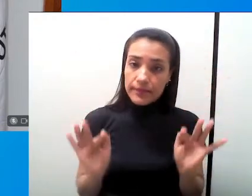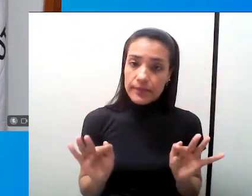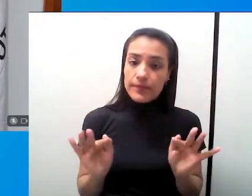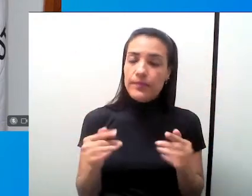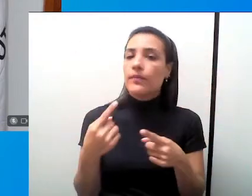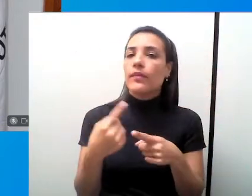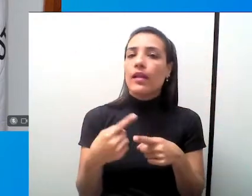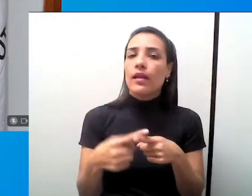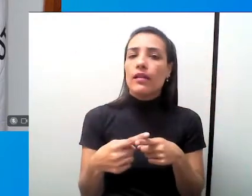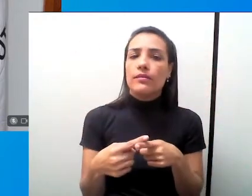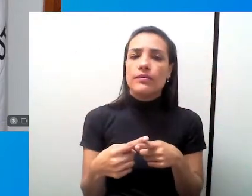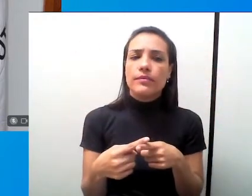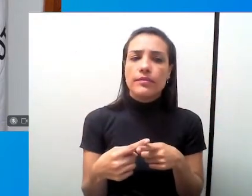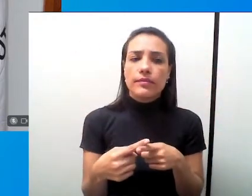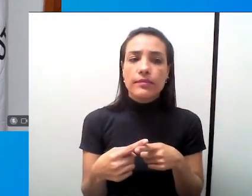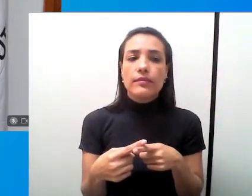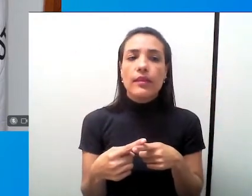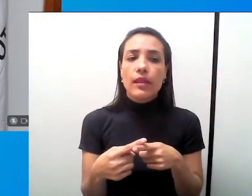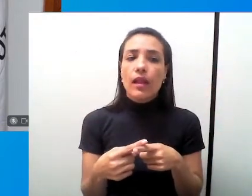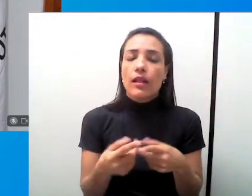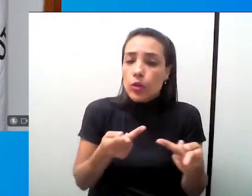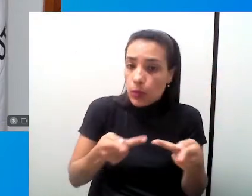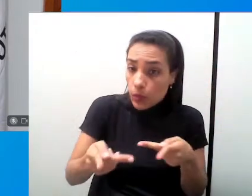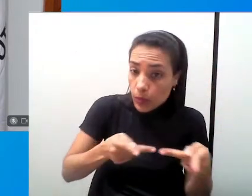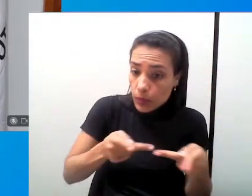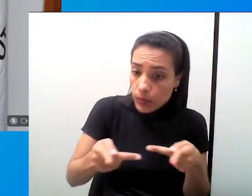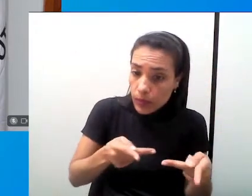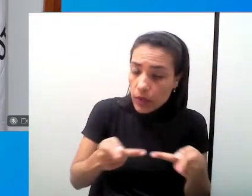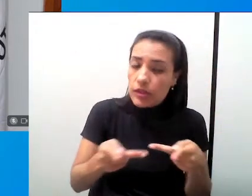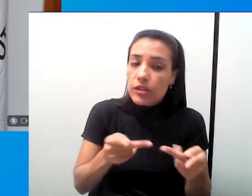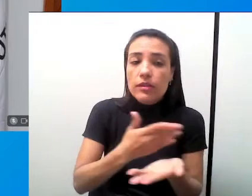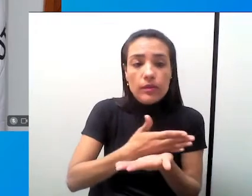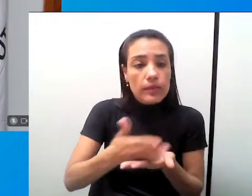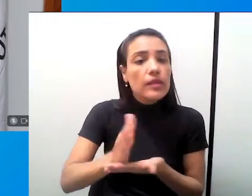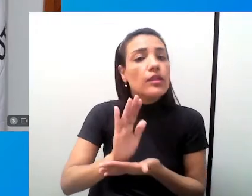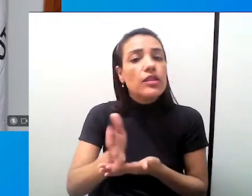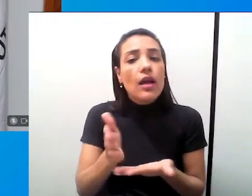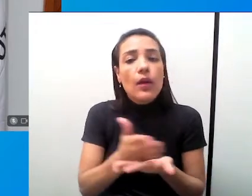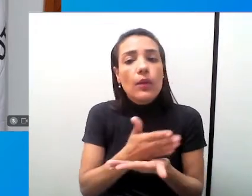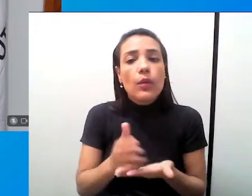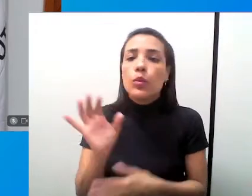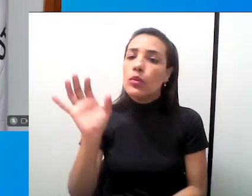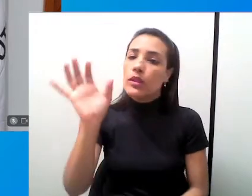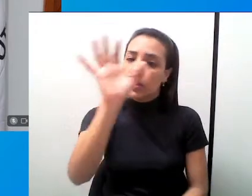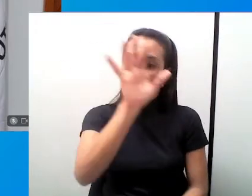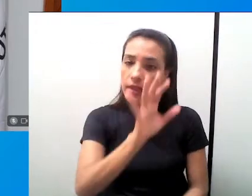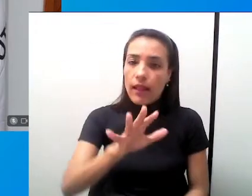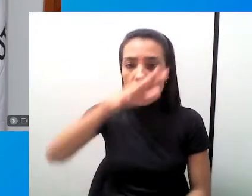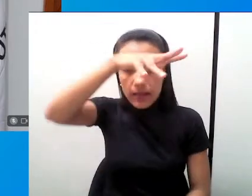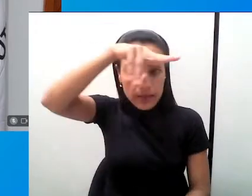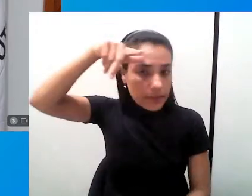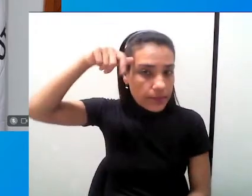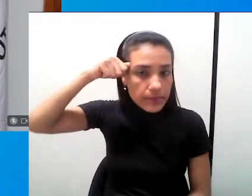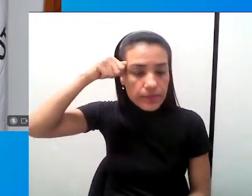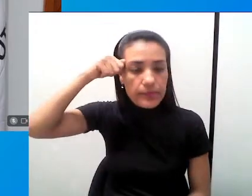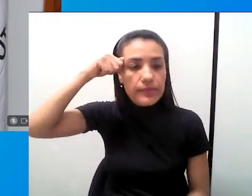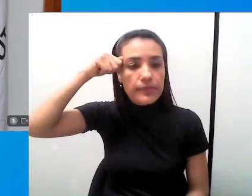ter um grande projeto desenvolvido em vários estados da Amazônia, e